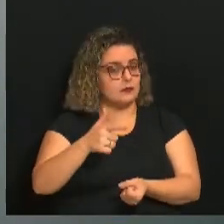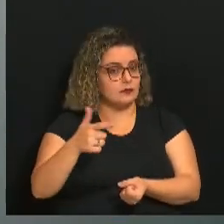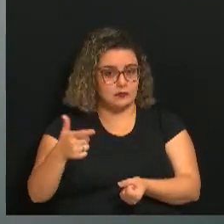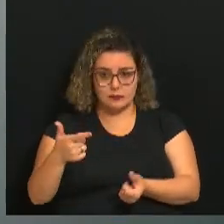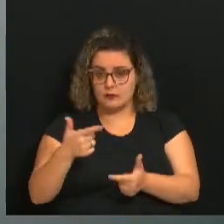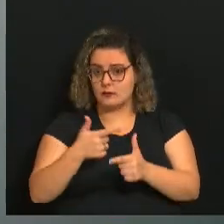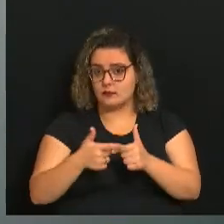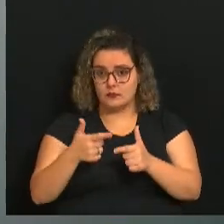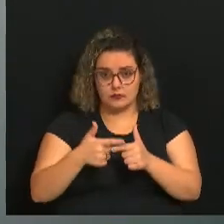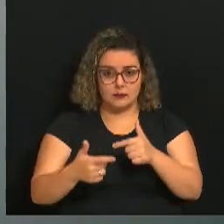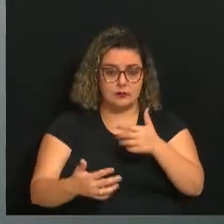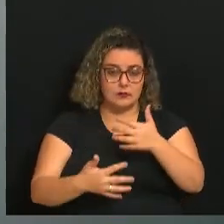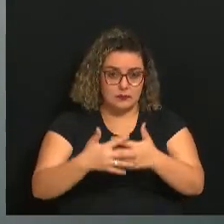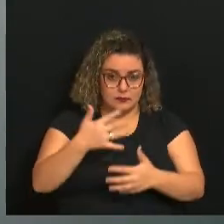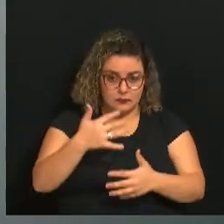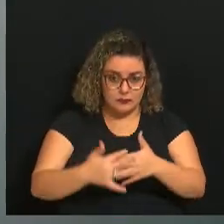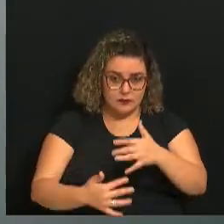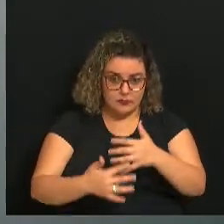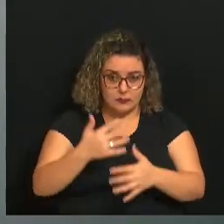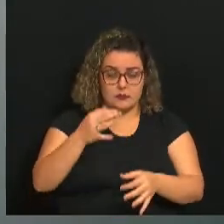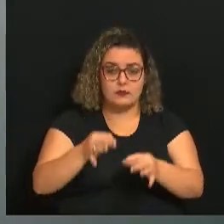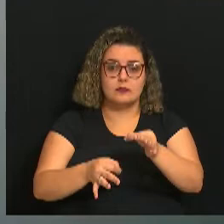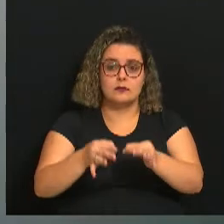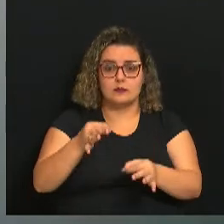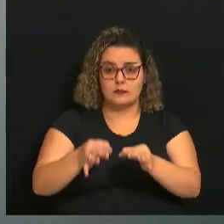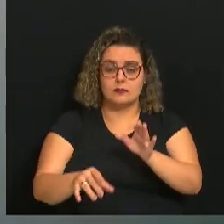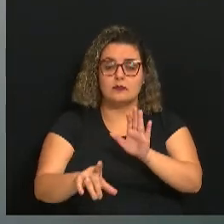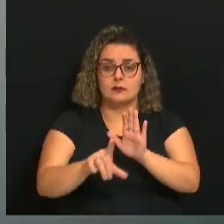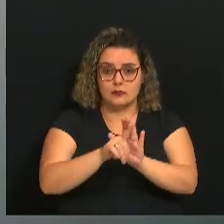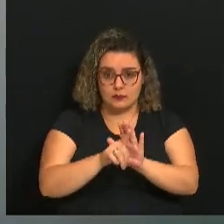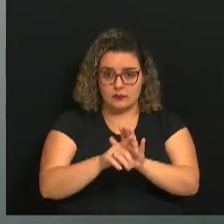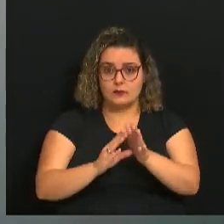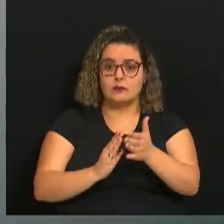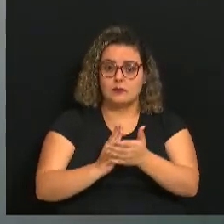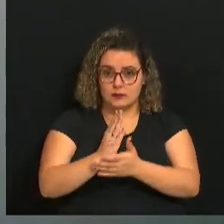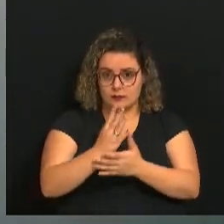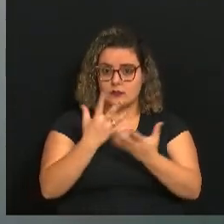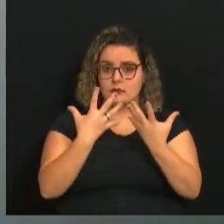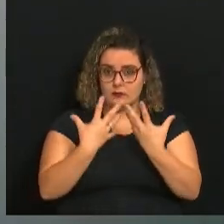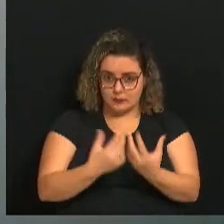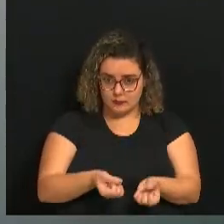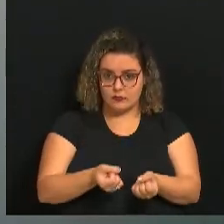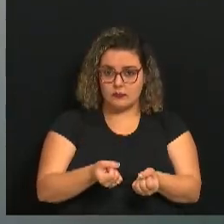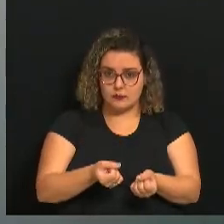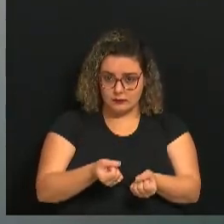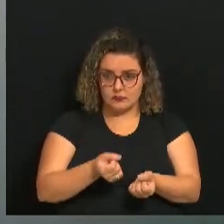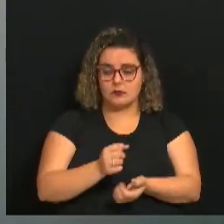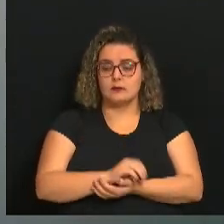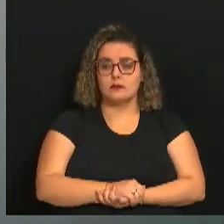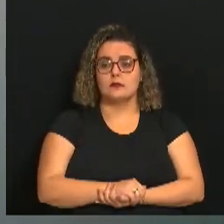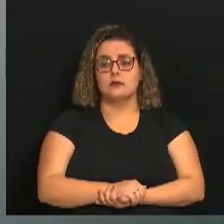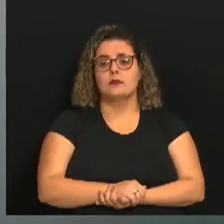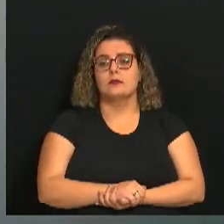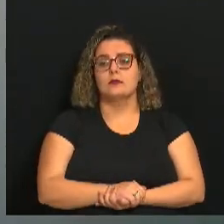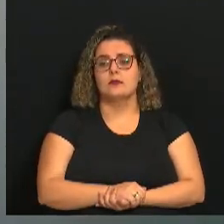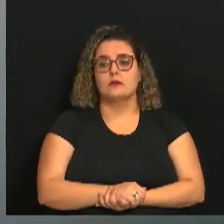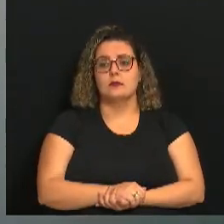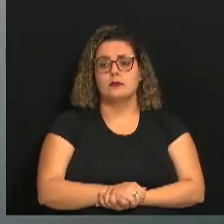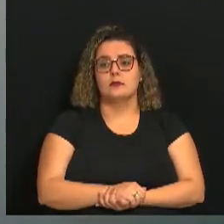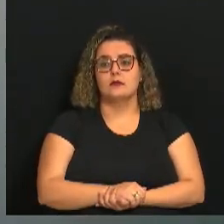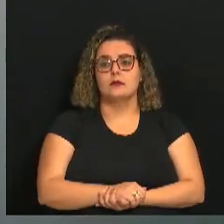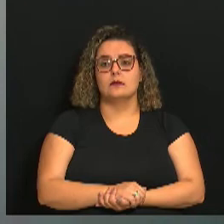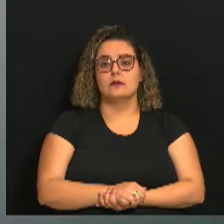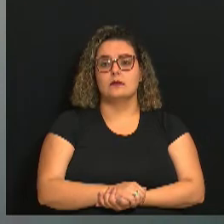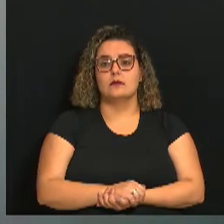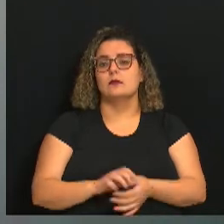que impedisse ela, juridicamente e legalmente, de assumir. Isso não quer dizer que a gente pode atestar que a empresa era a melhor empresa